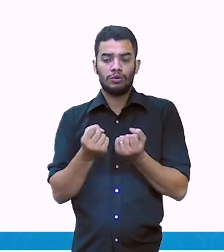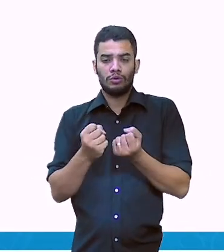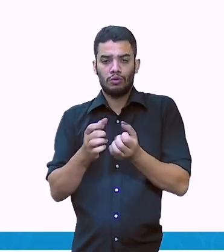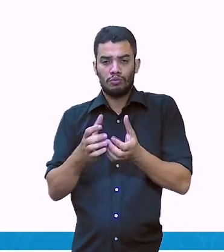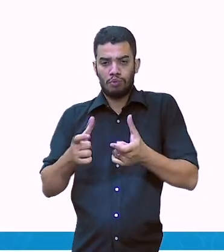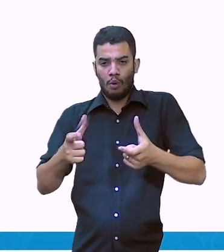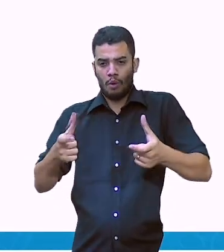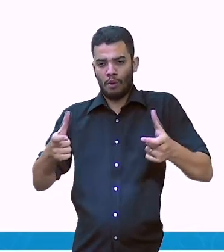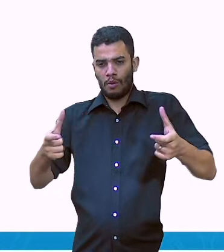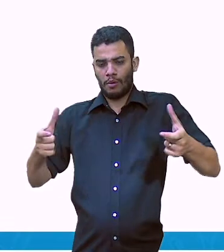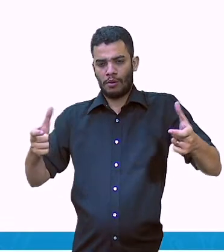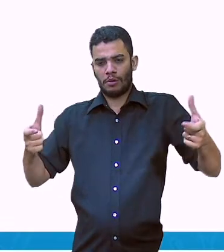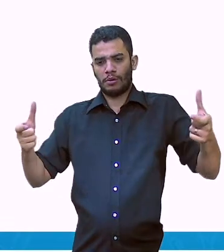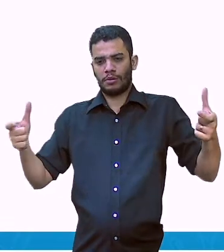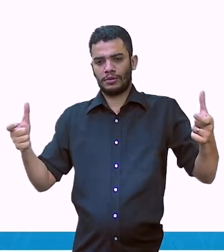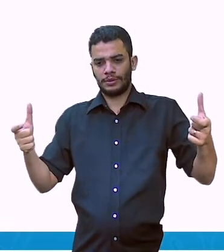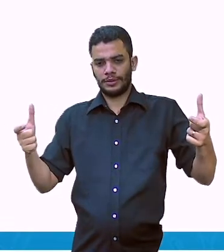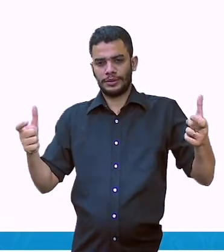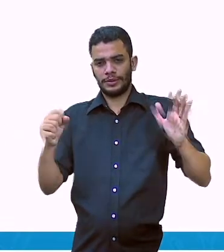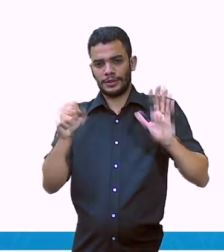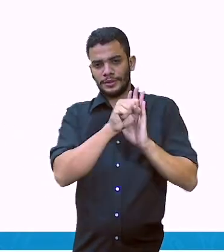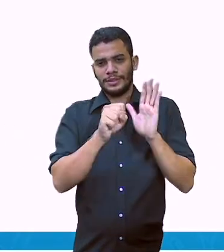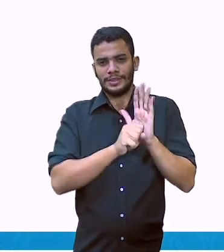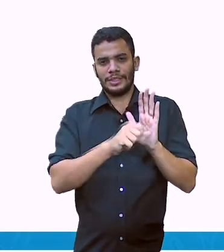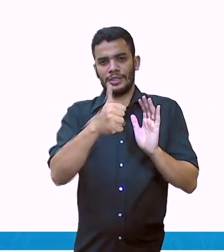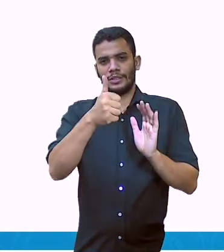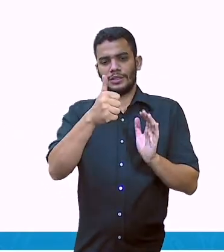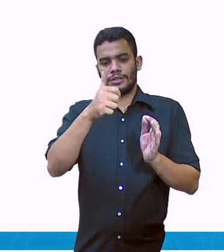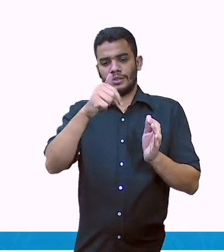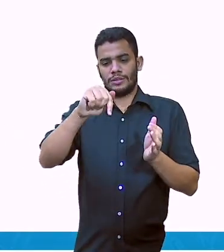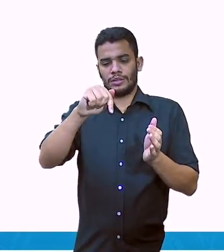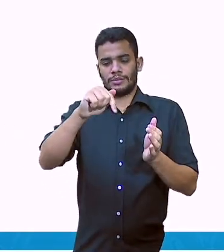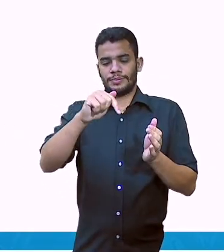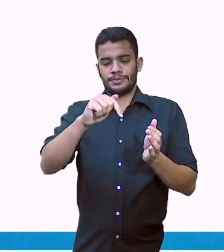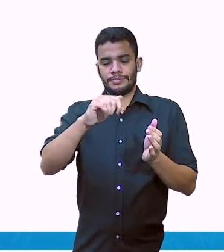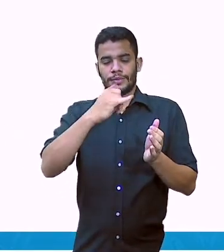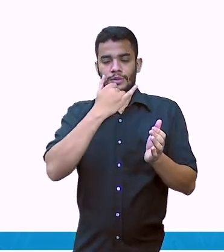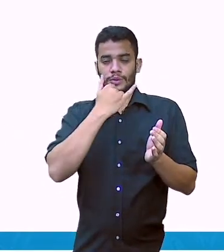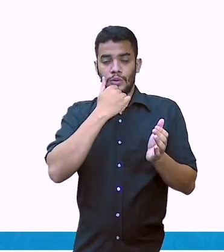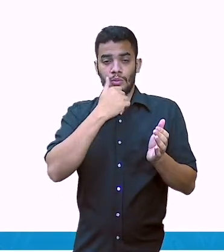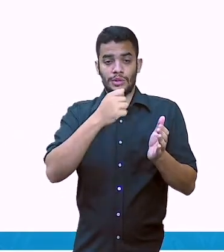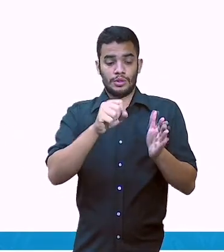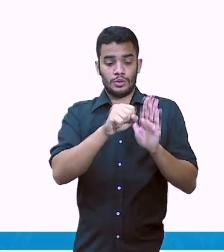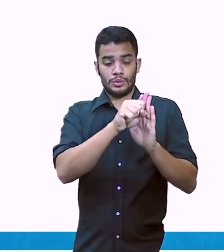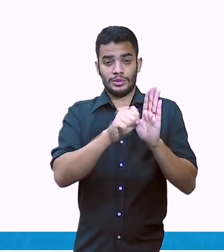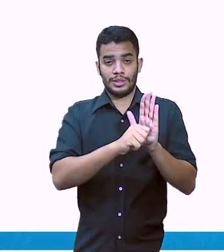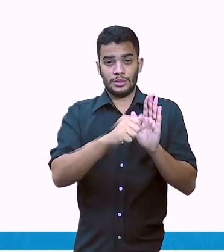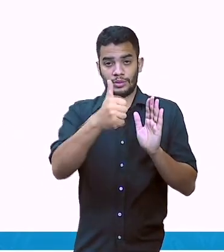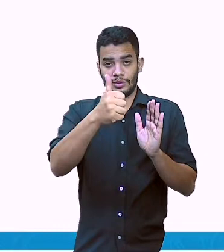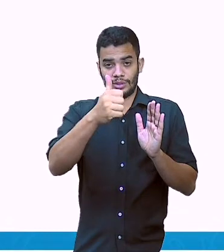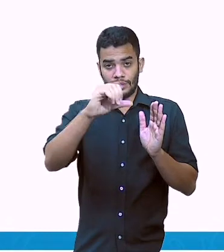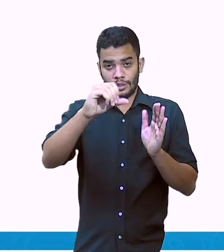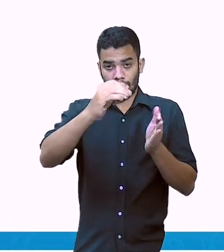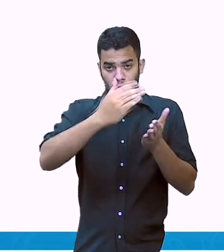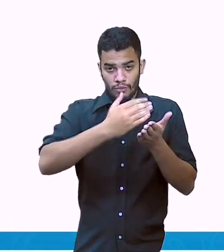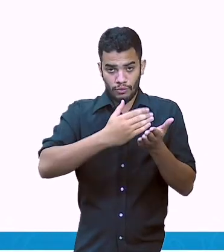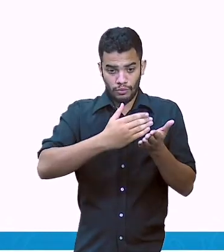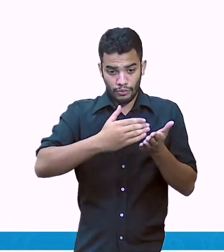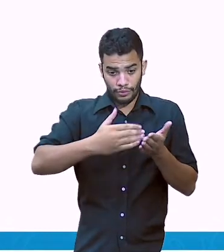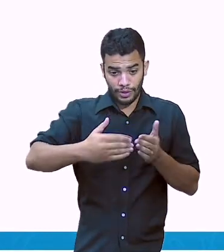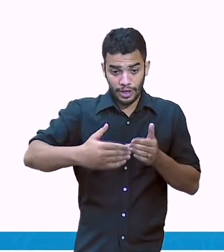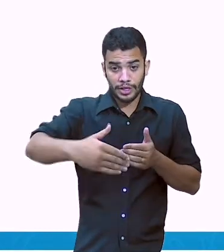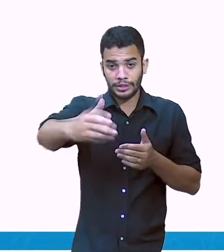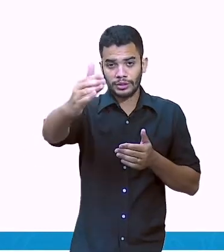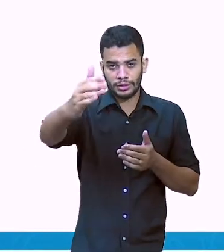ferrovias brasileiras no século XIX para frente. Observem que o